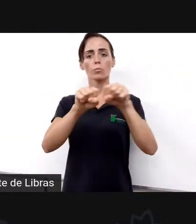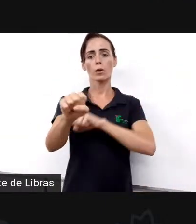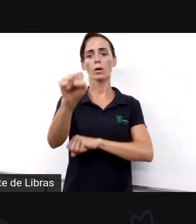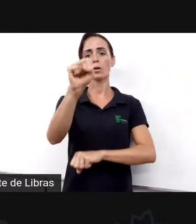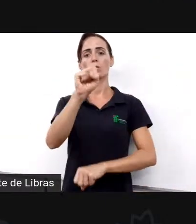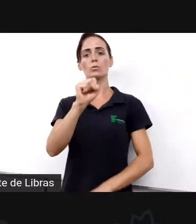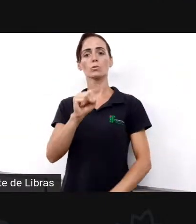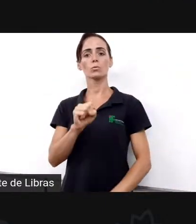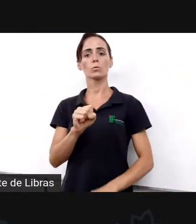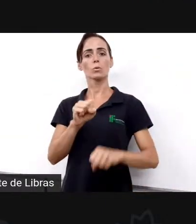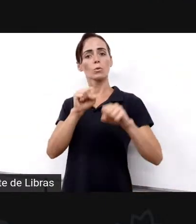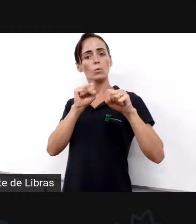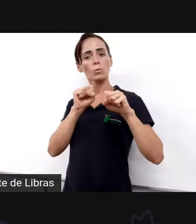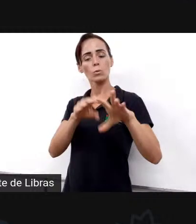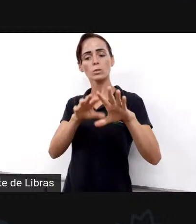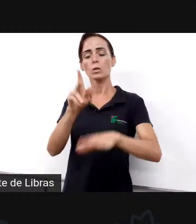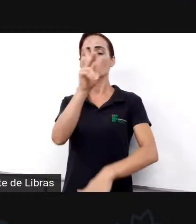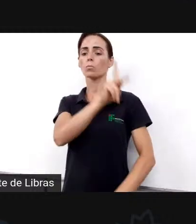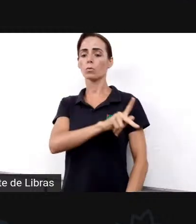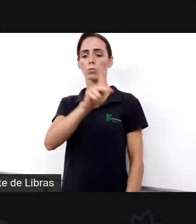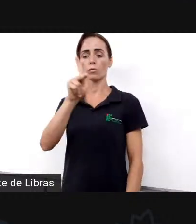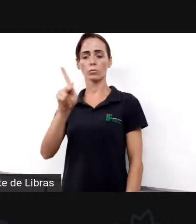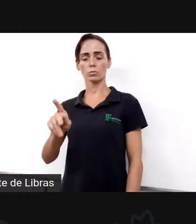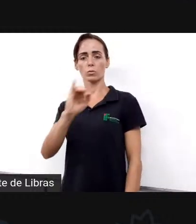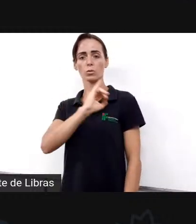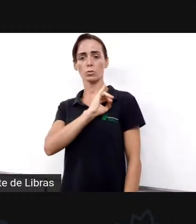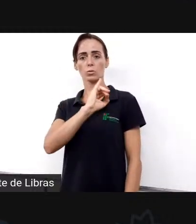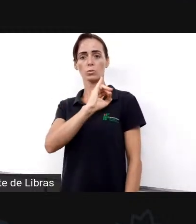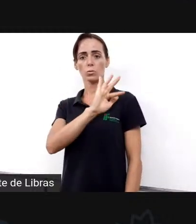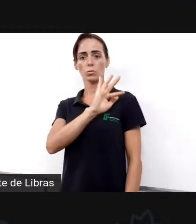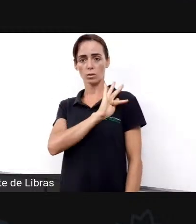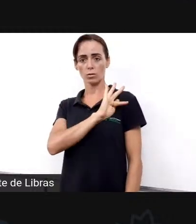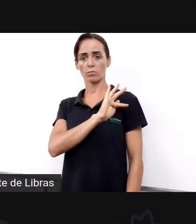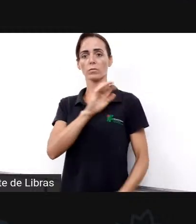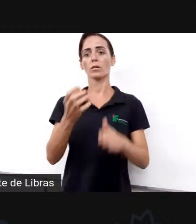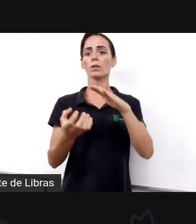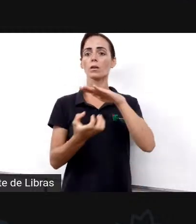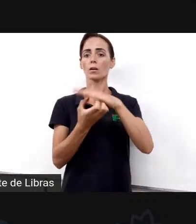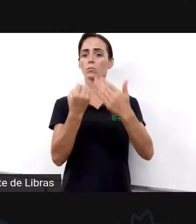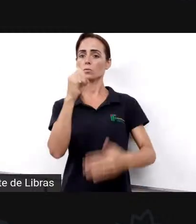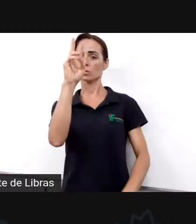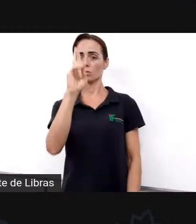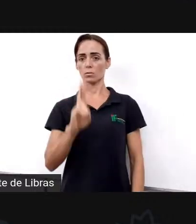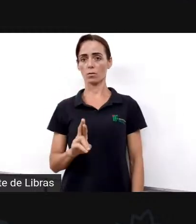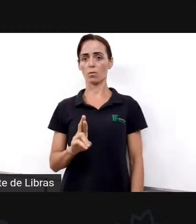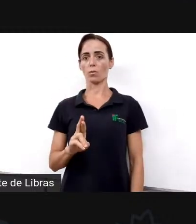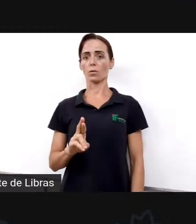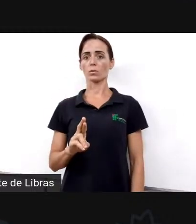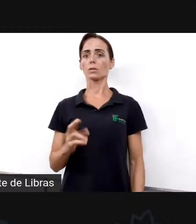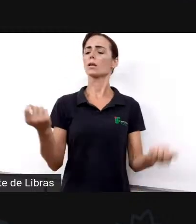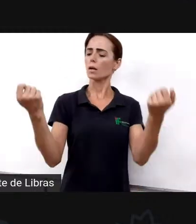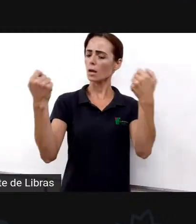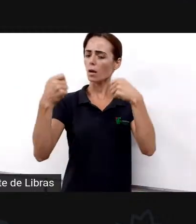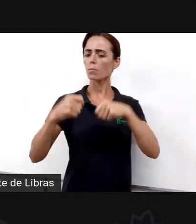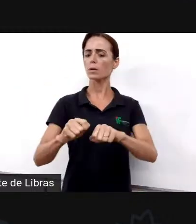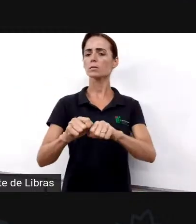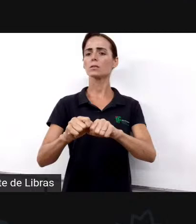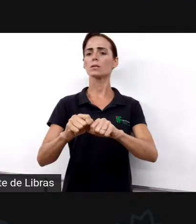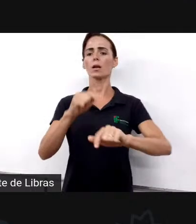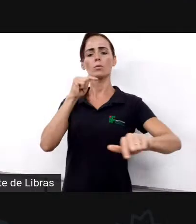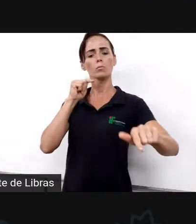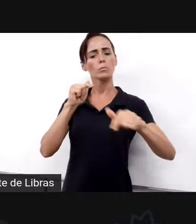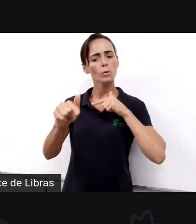Federal Farroupilha, Campus Santa Rosa, aptos para o mundo do trabalho. Ao longo do curso, que